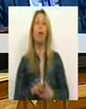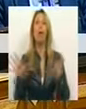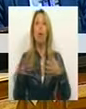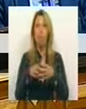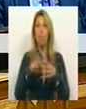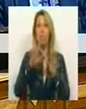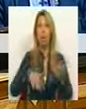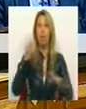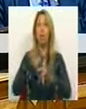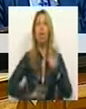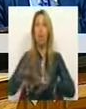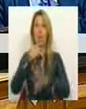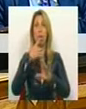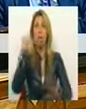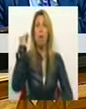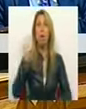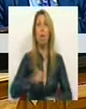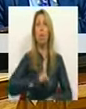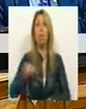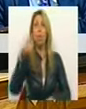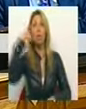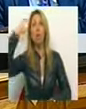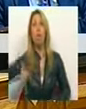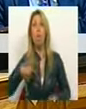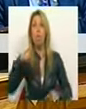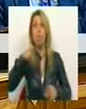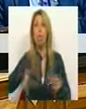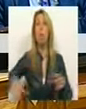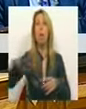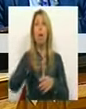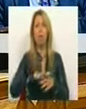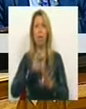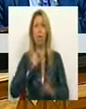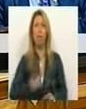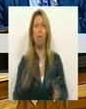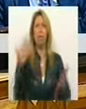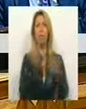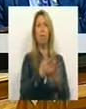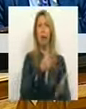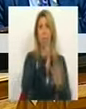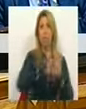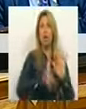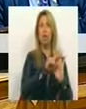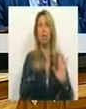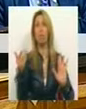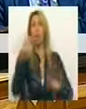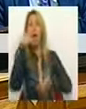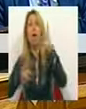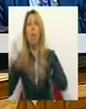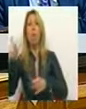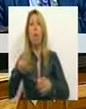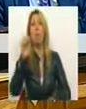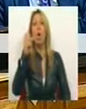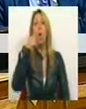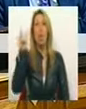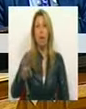isso como um crime contra a humanidade a fome por escada corrigindo stalin aos povos na ucrânia mas também da malvada e educa a questão